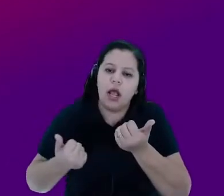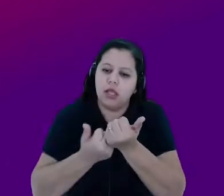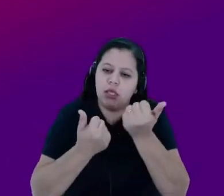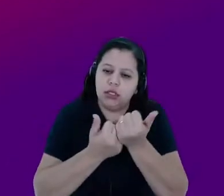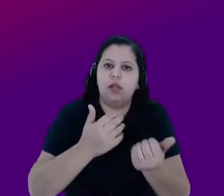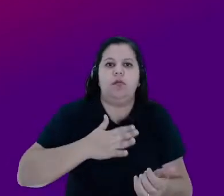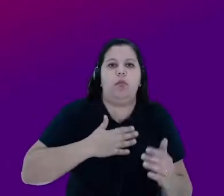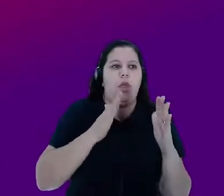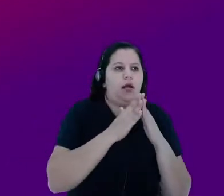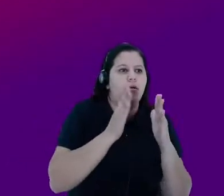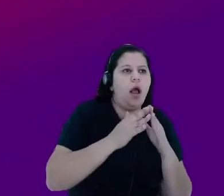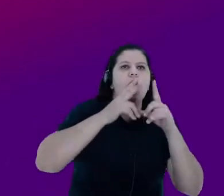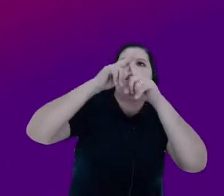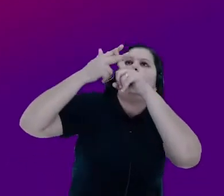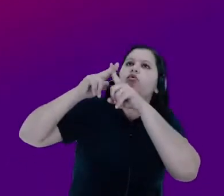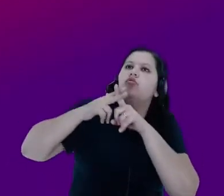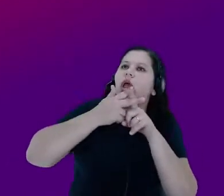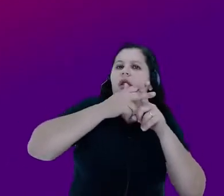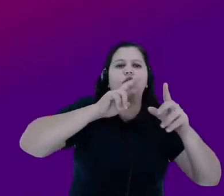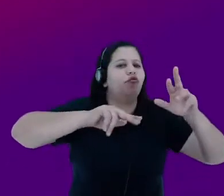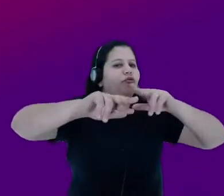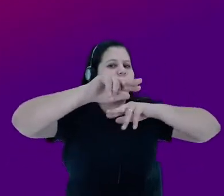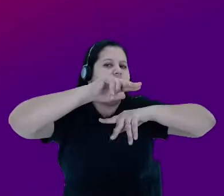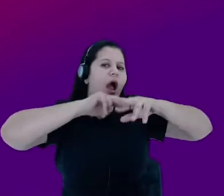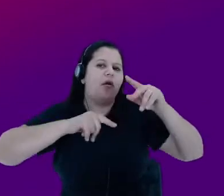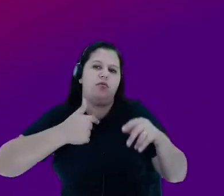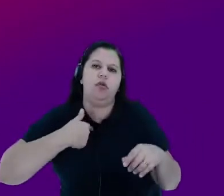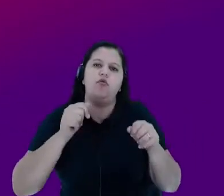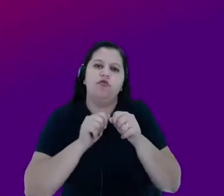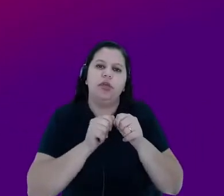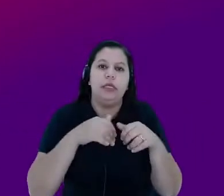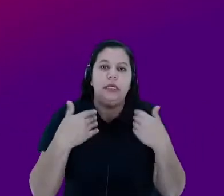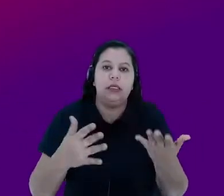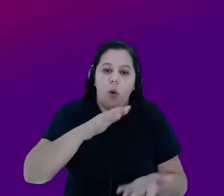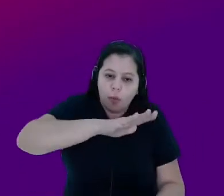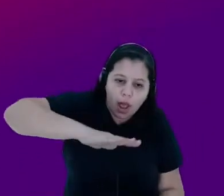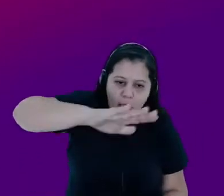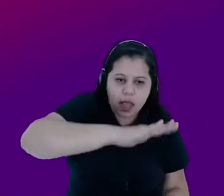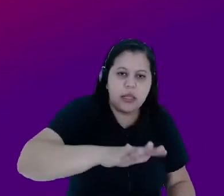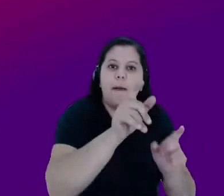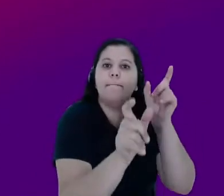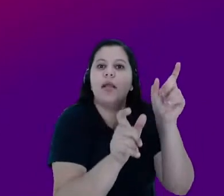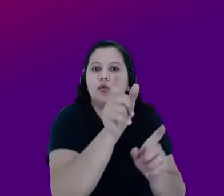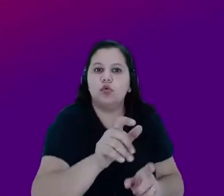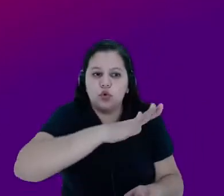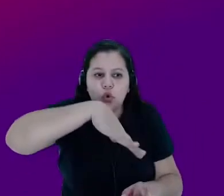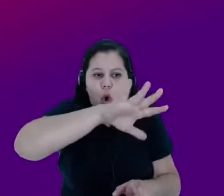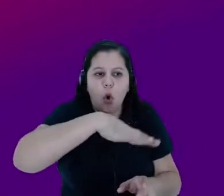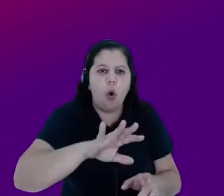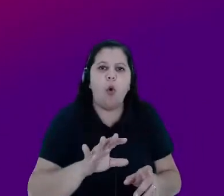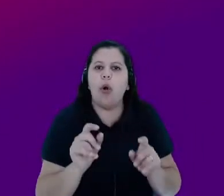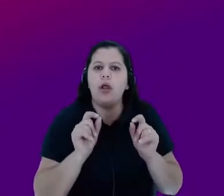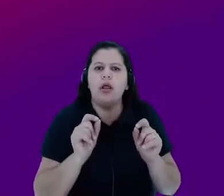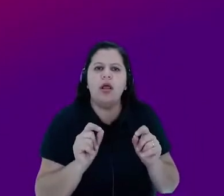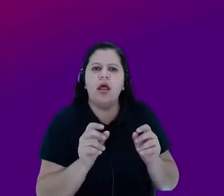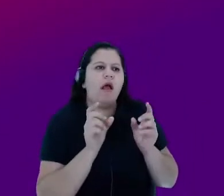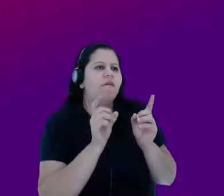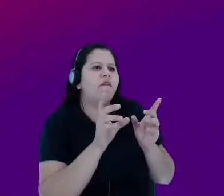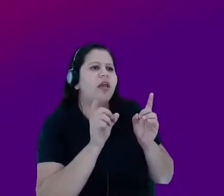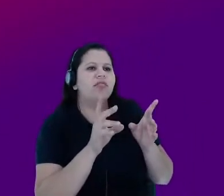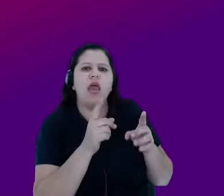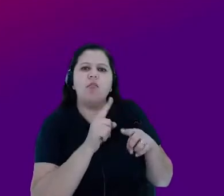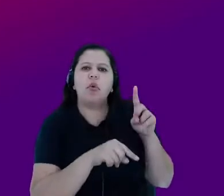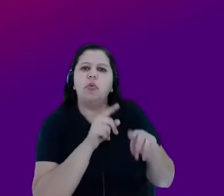alguns concertos aqui que eu precisava. Então, para esse público, para um certo público, não faz sentido vender mais um produto sem